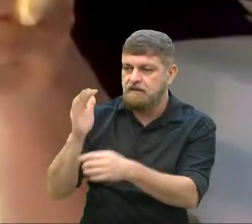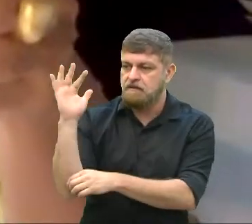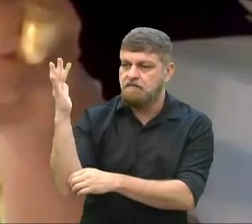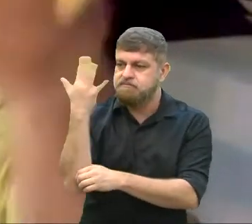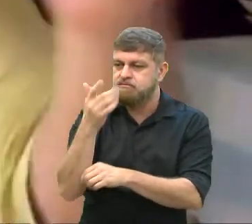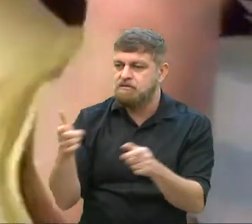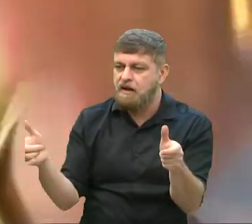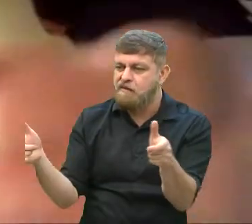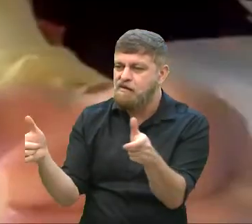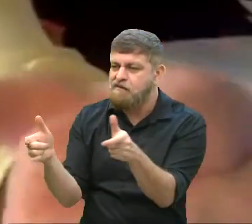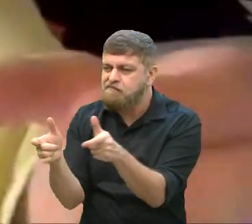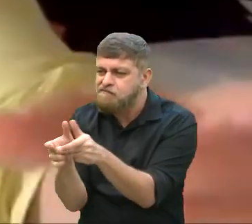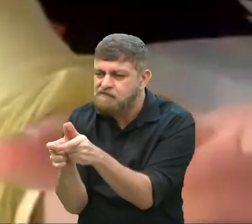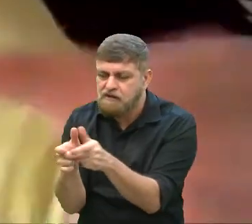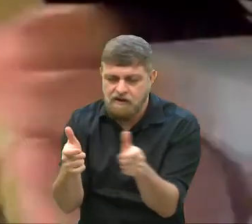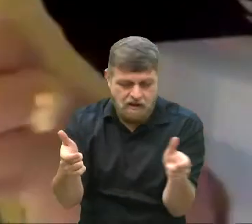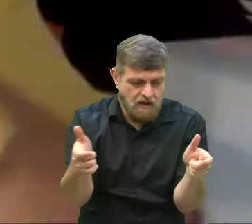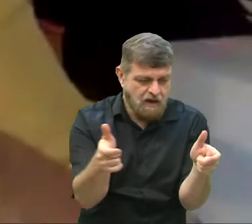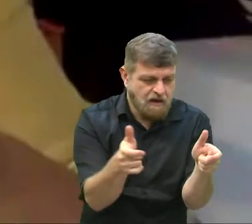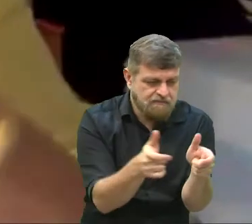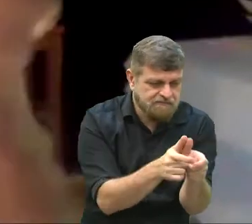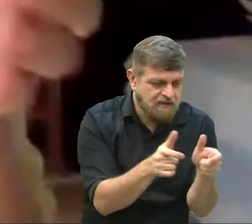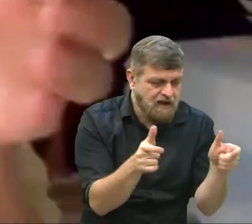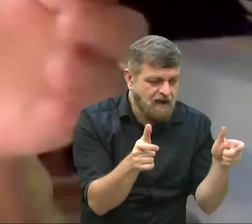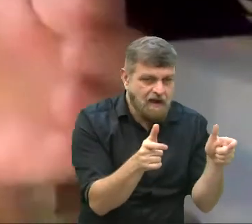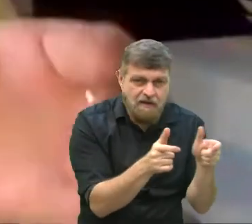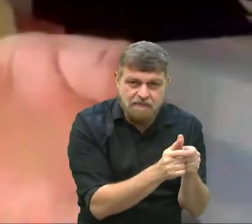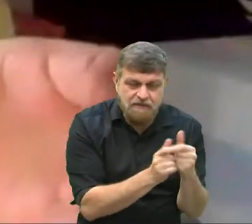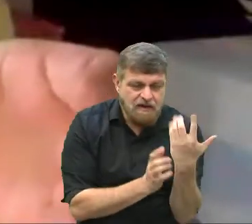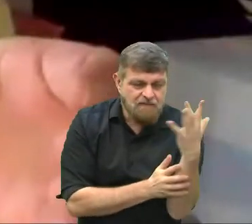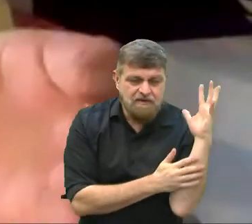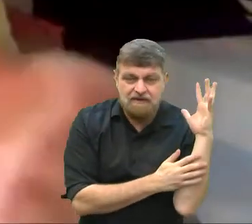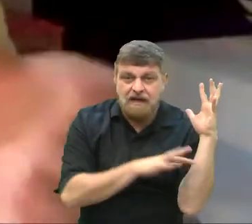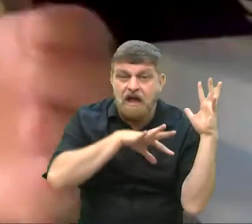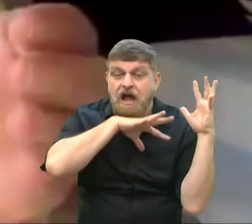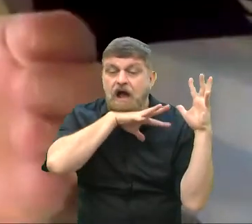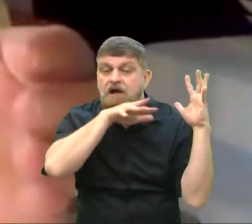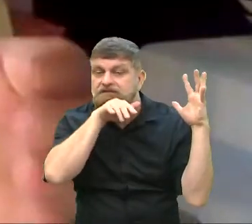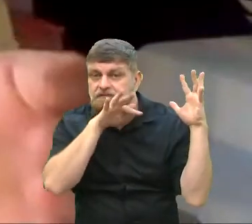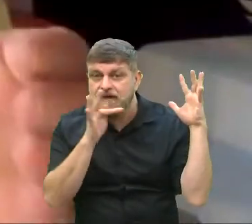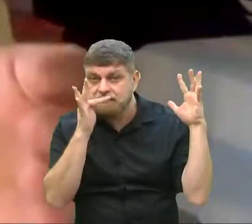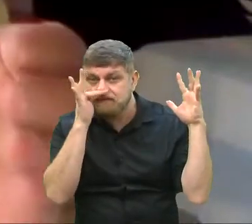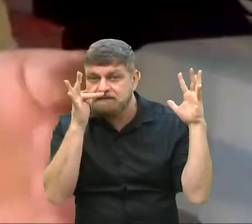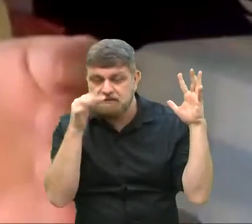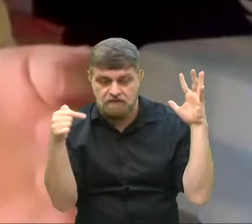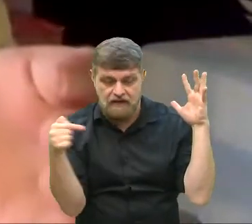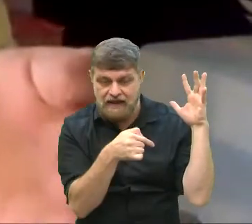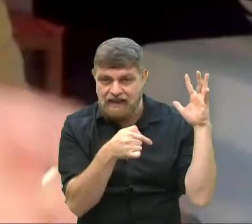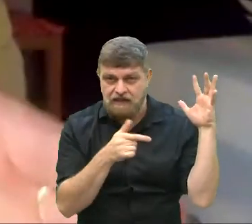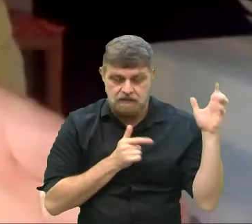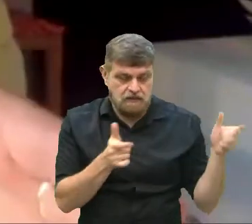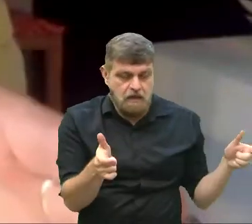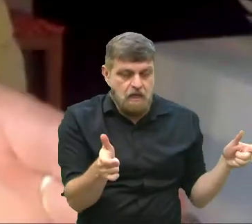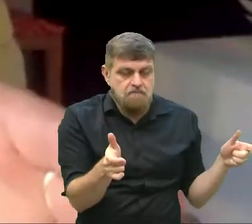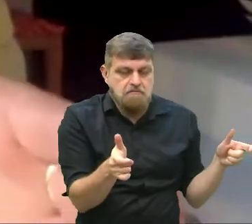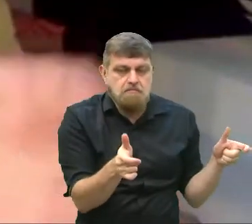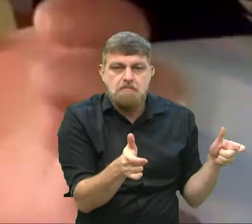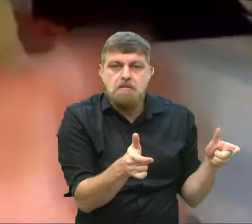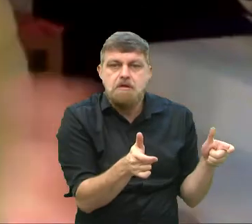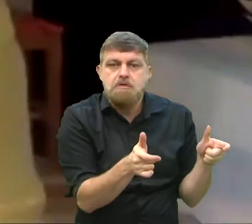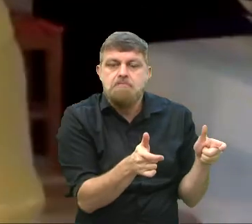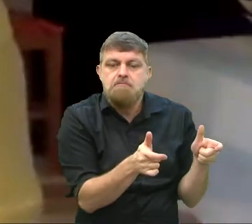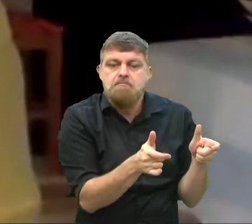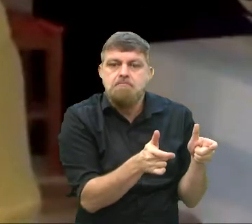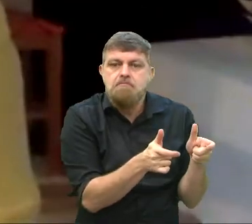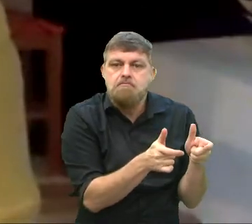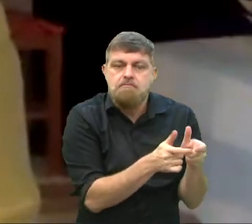sobrado pequenos fragmentos, pequenas porções. E a fauna e flora também que habitam esses pequenos fragmentos